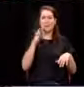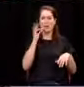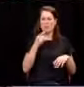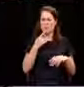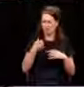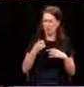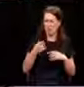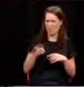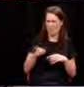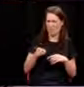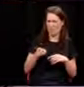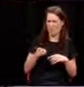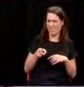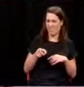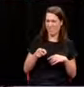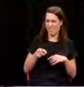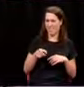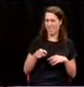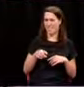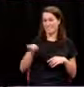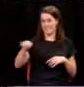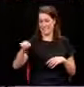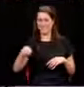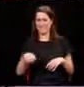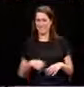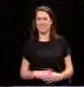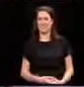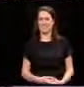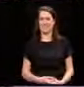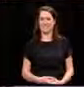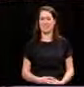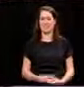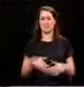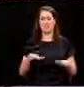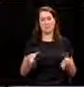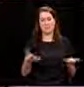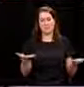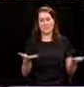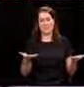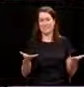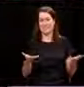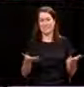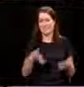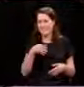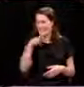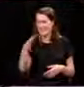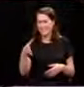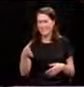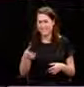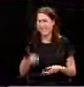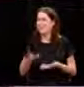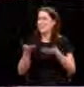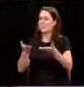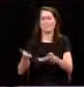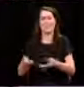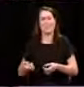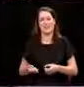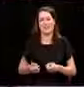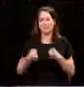questões? Costumam. É de facto. Mas, lamentamos, mas não conseguimos ajudar, porque isso